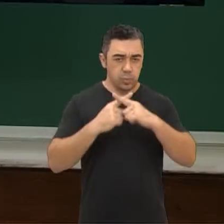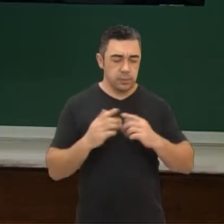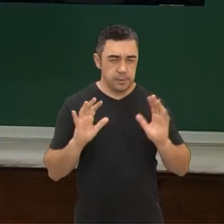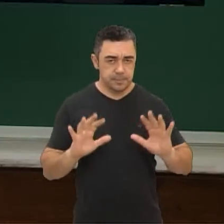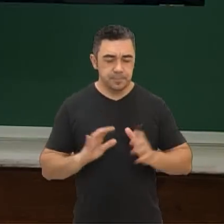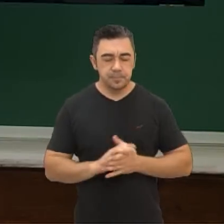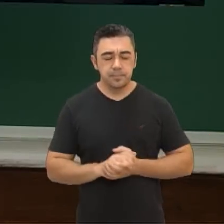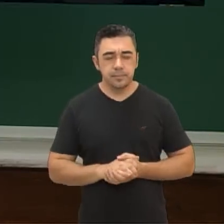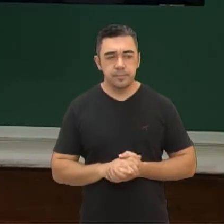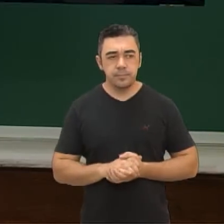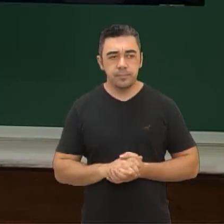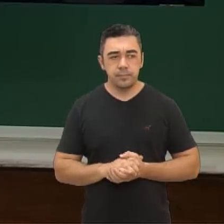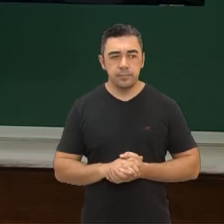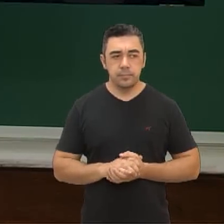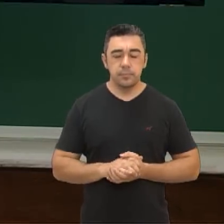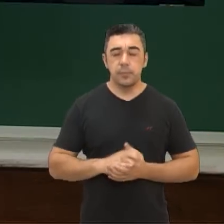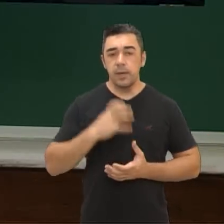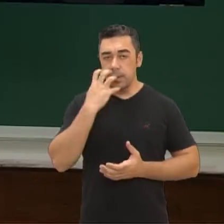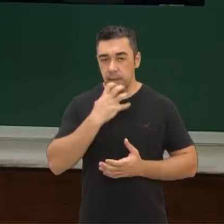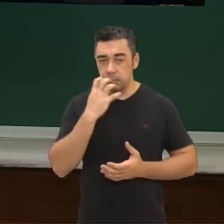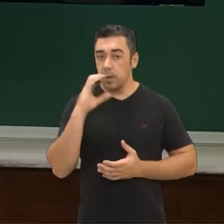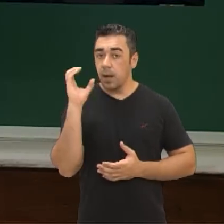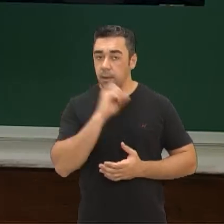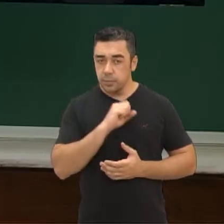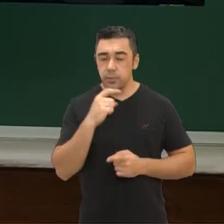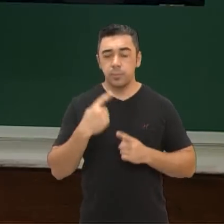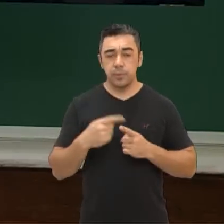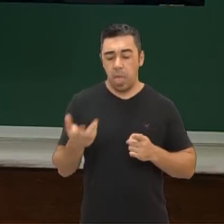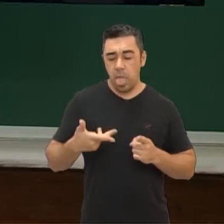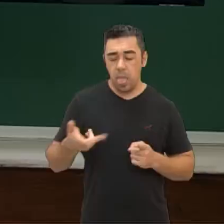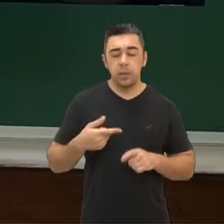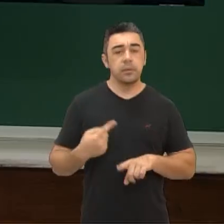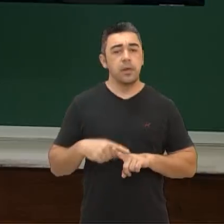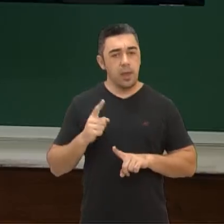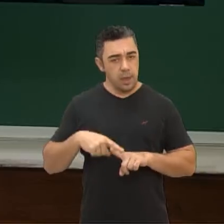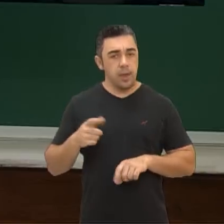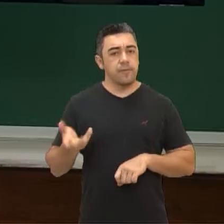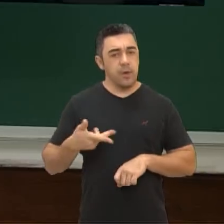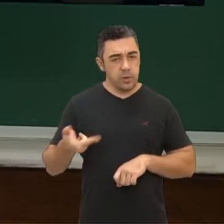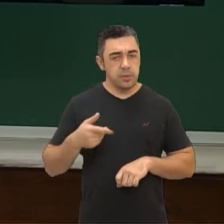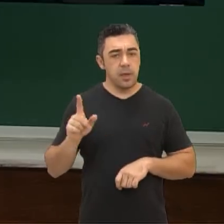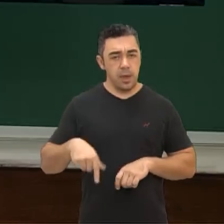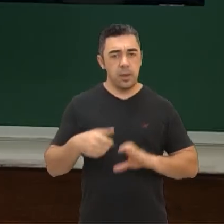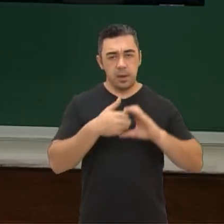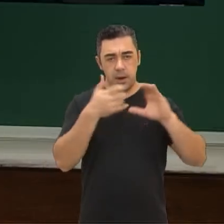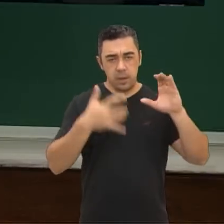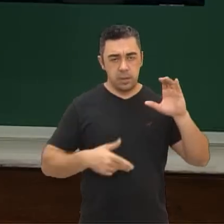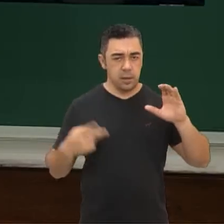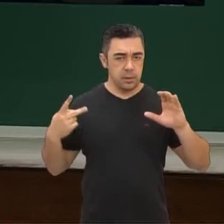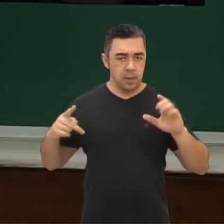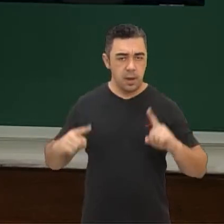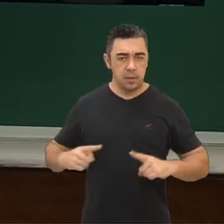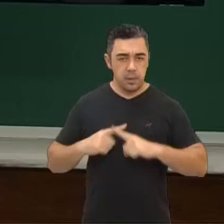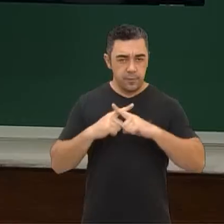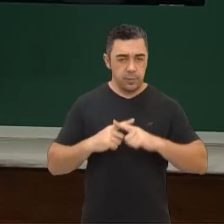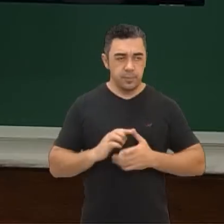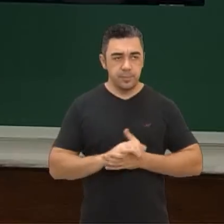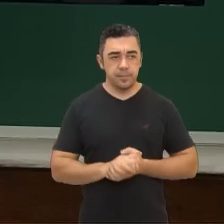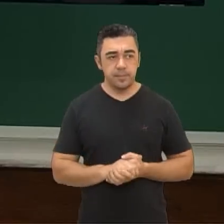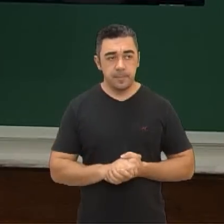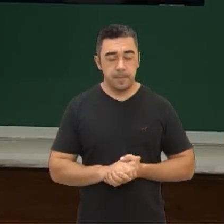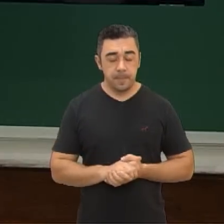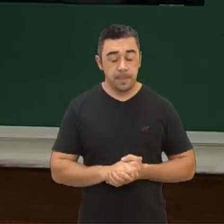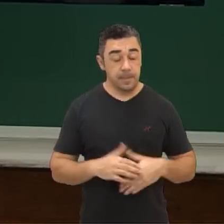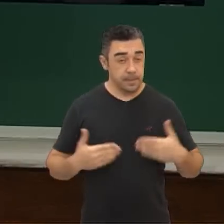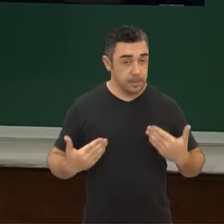já presenciou alguma, né? Eu já presenciei algumas, é bem legal. Na embolada, a sátira, né, a